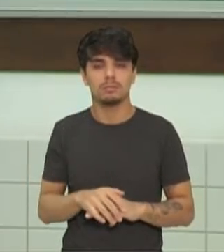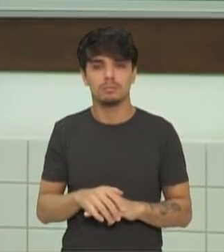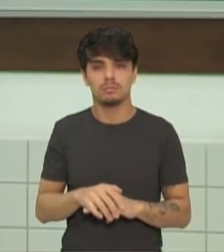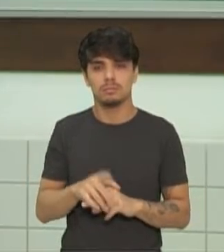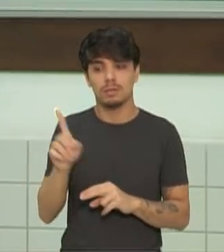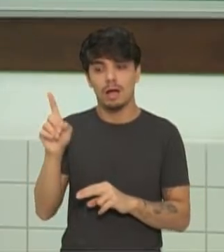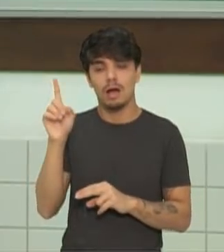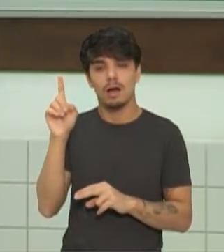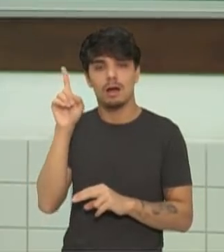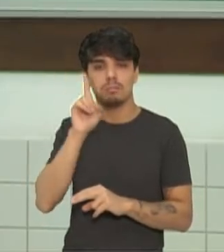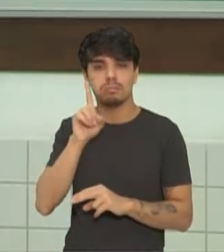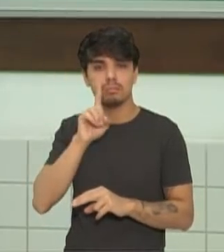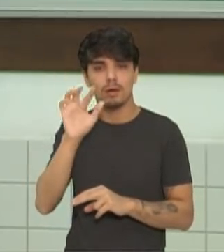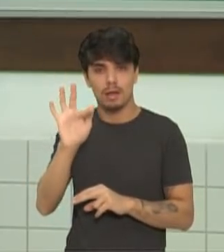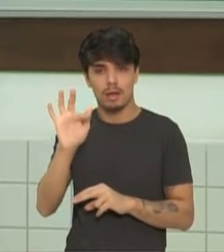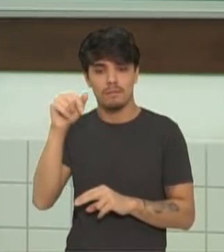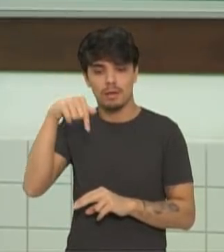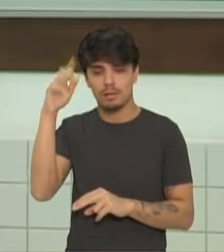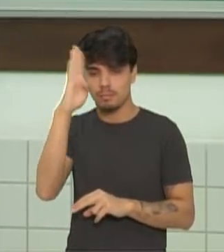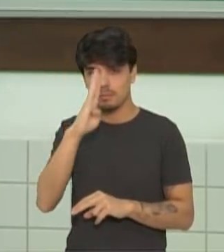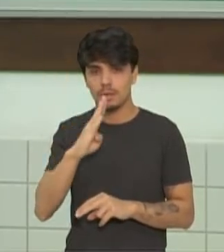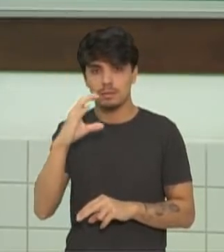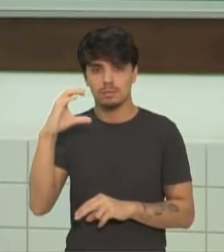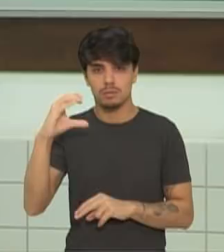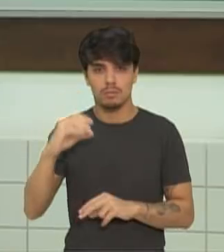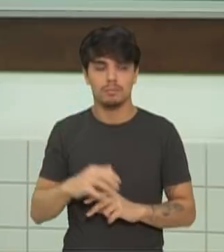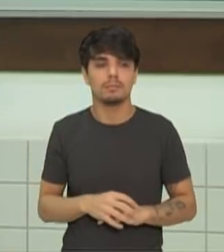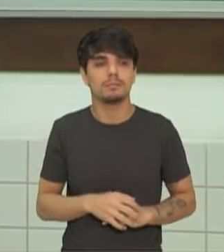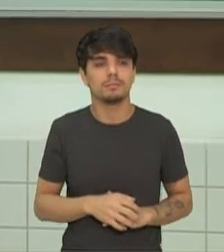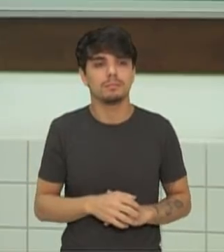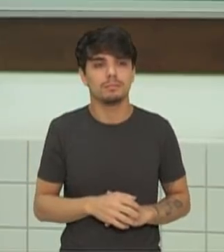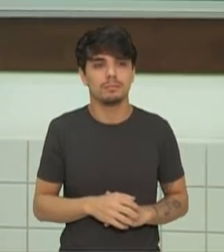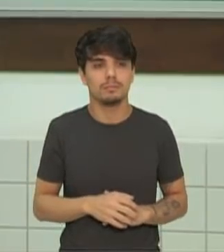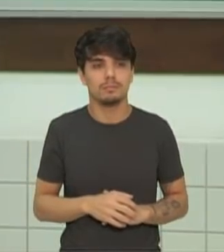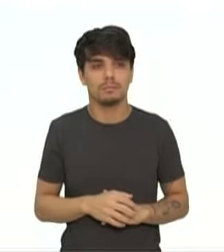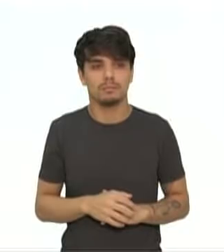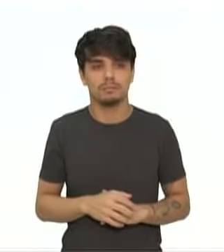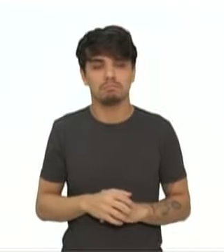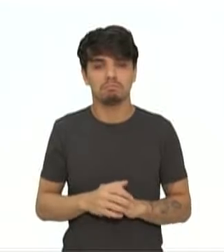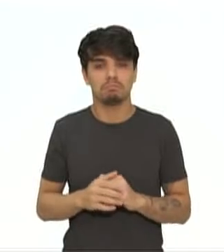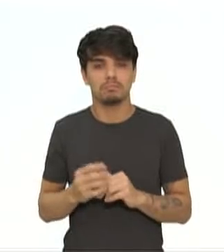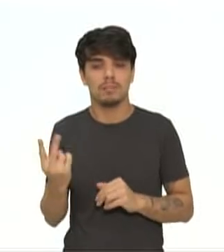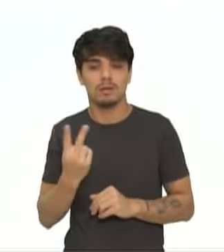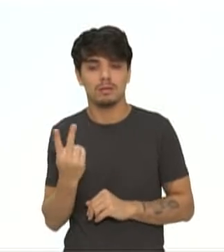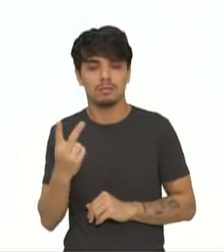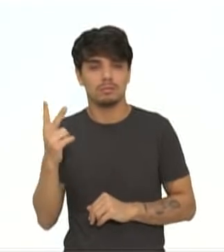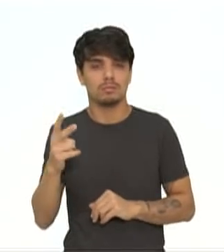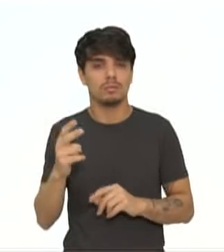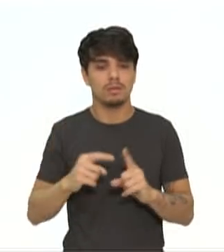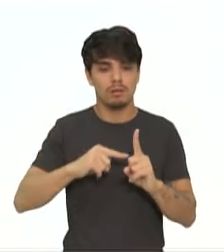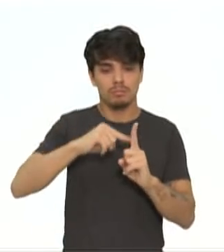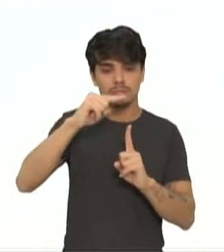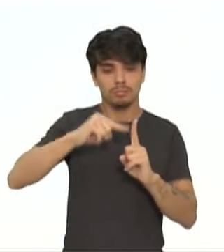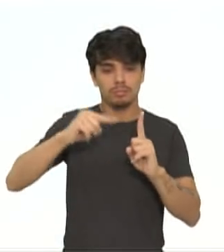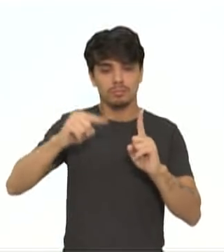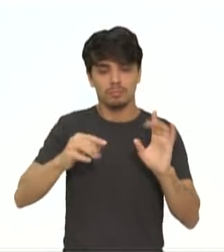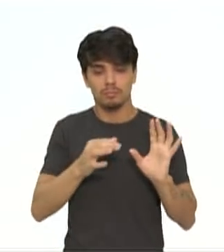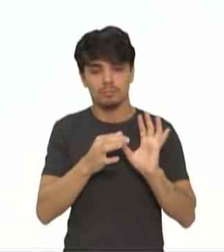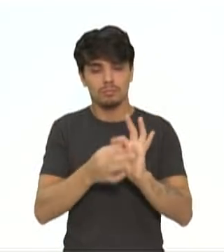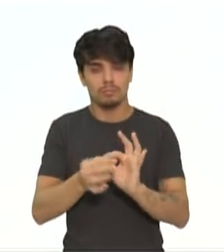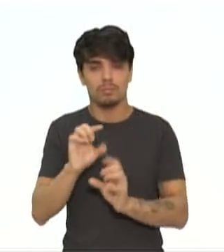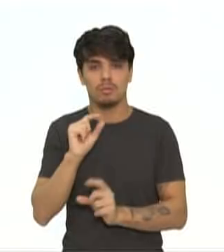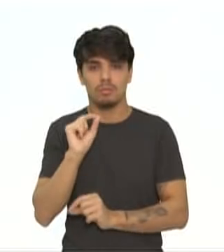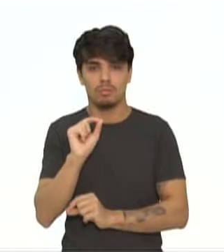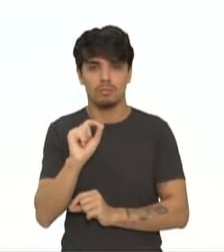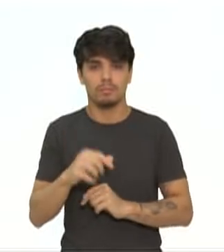Celsius. Continuando, ambas são unidades de medida de temperatura. Determine,